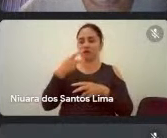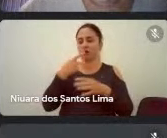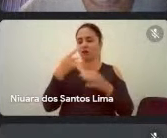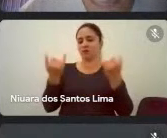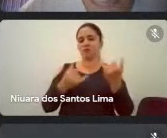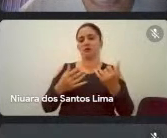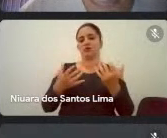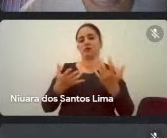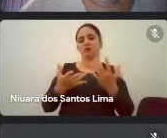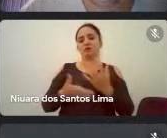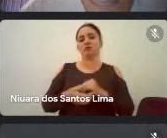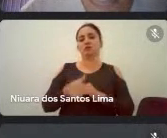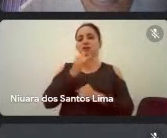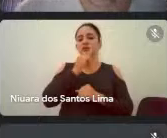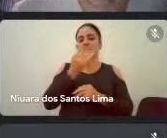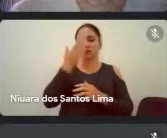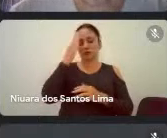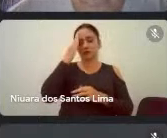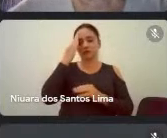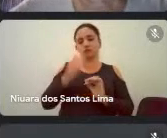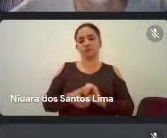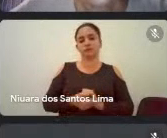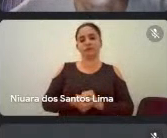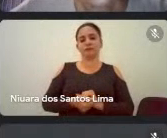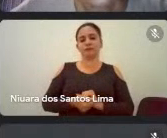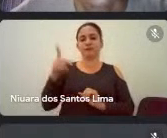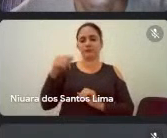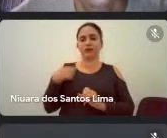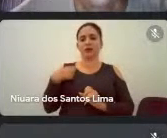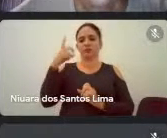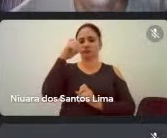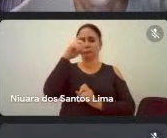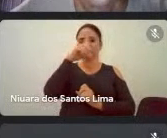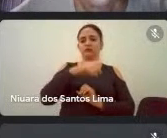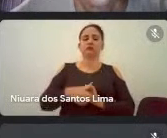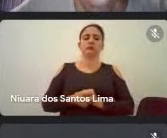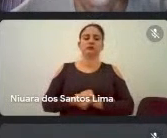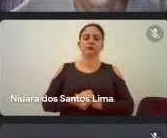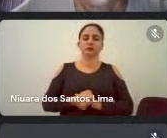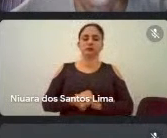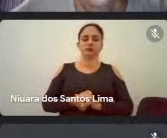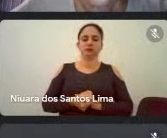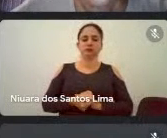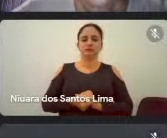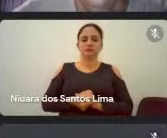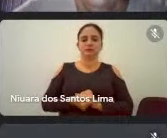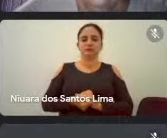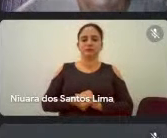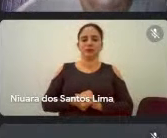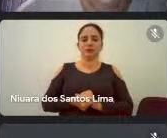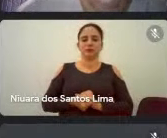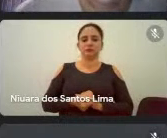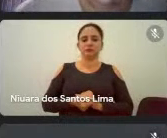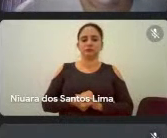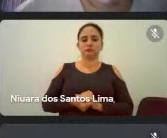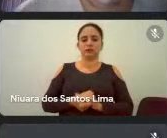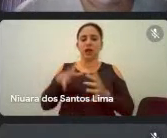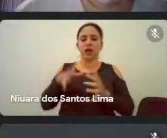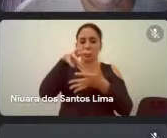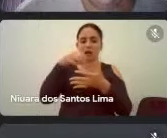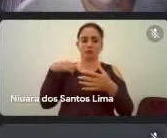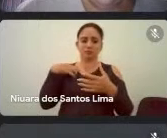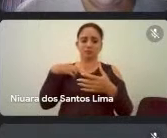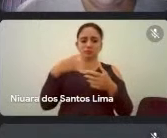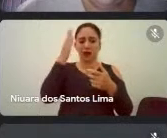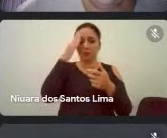dados, certo? Então, é uma certa dificuldade. Lidar com software de tratamento de dados,